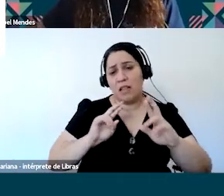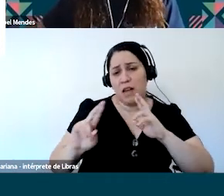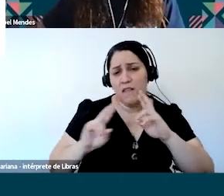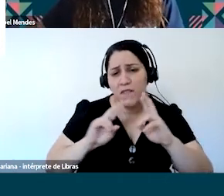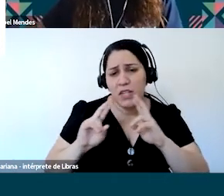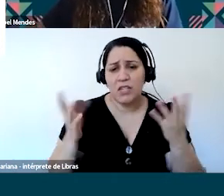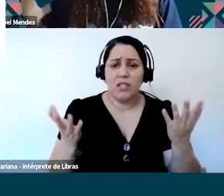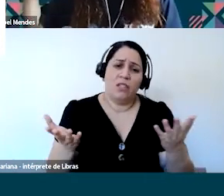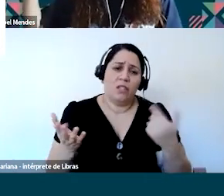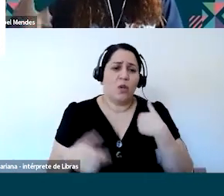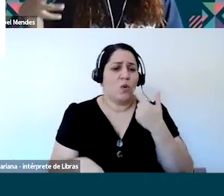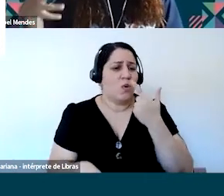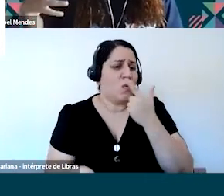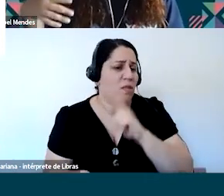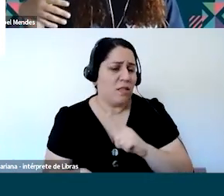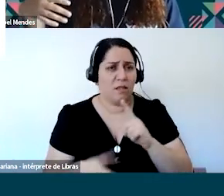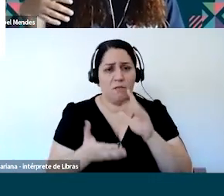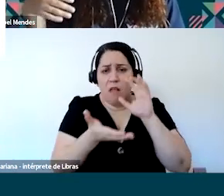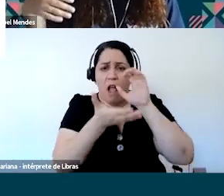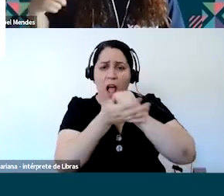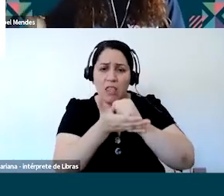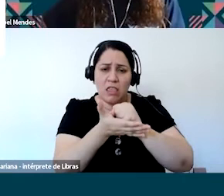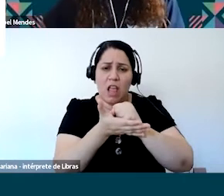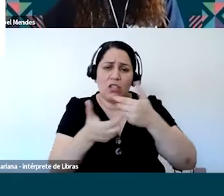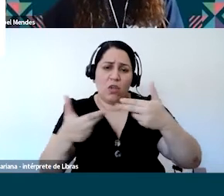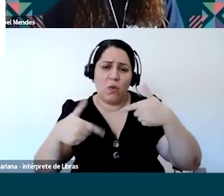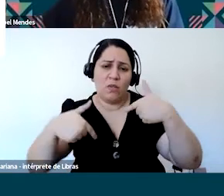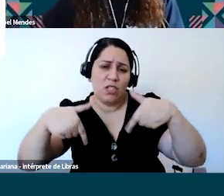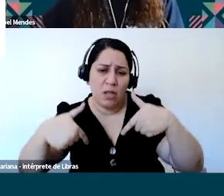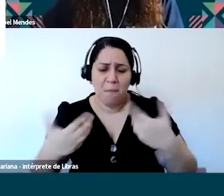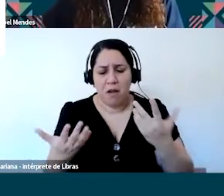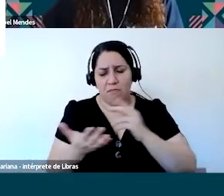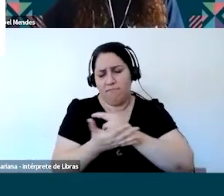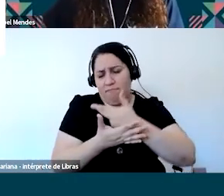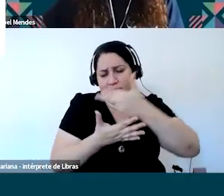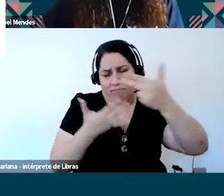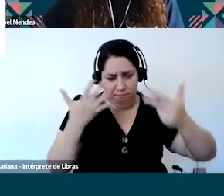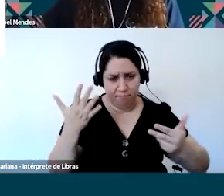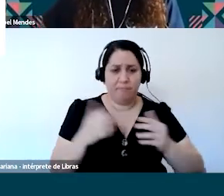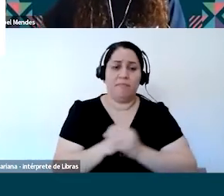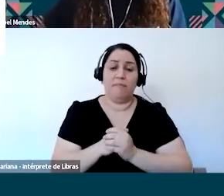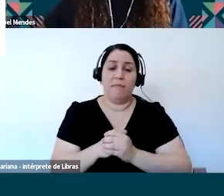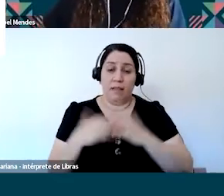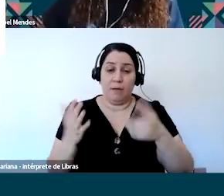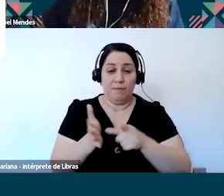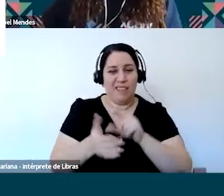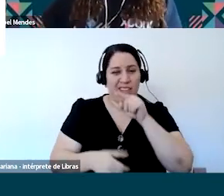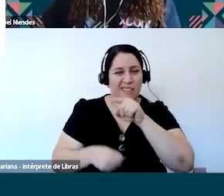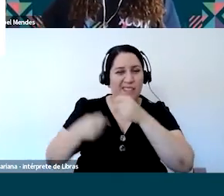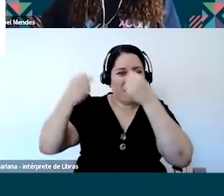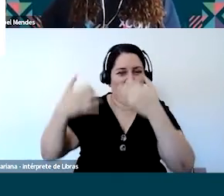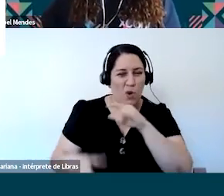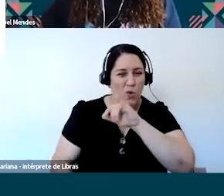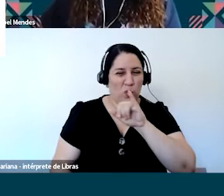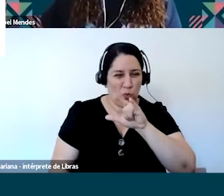fazer uma entrevista, fazer o cadastro de um emprego e assim por diante. Porém, como